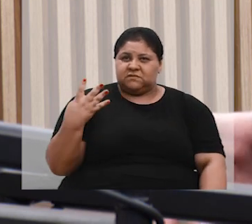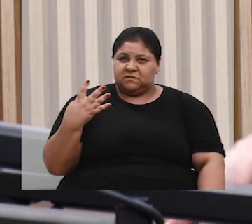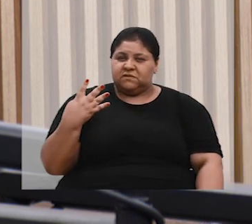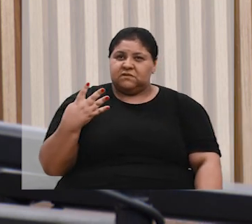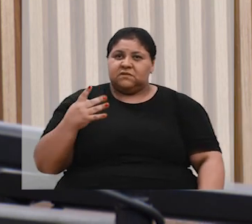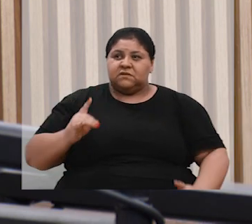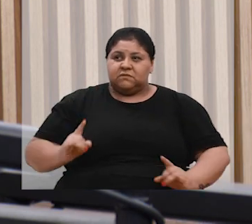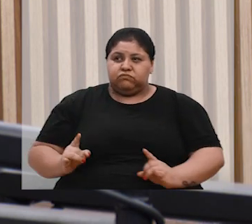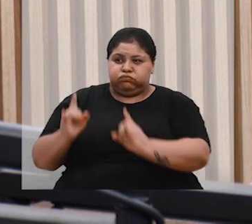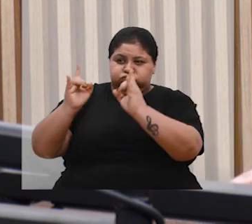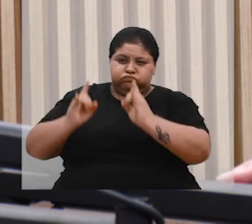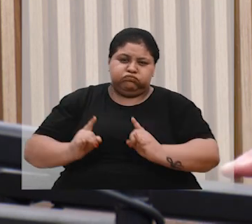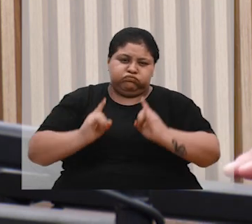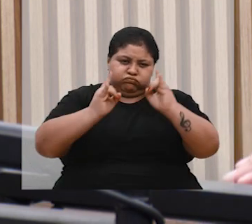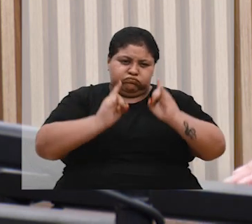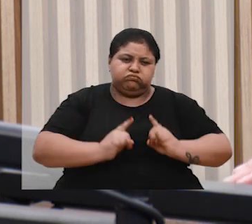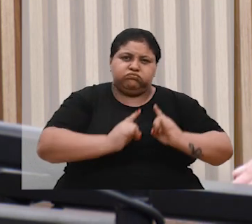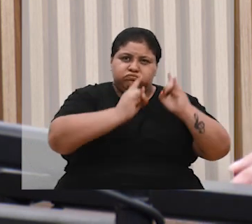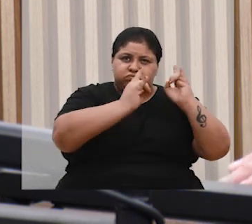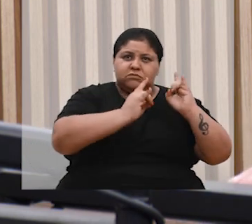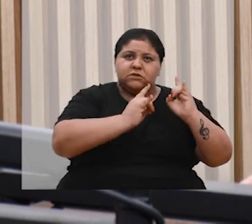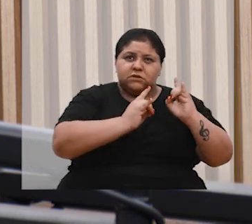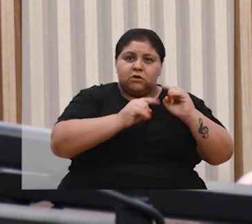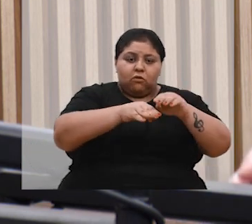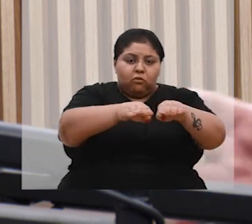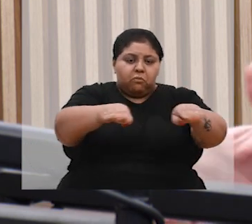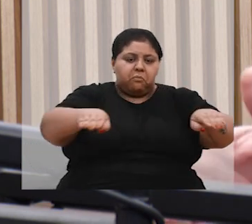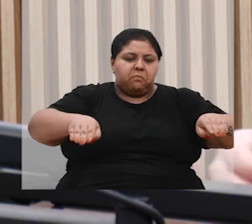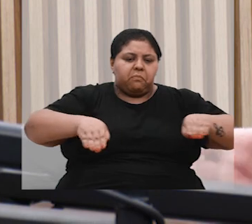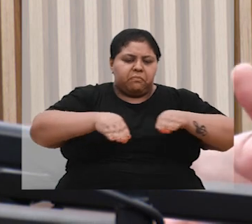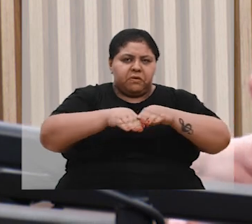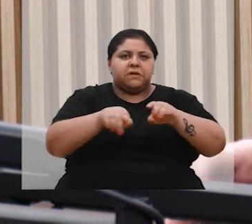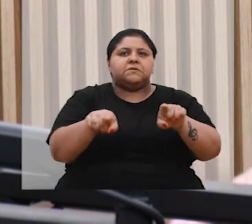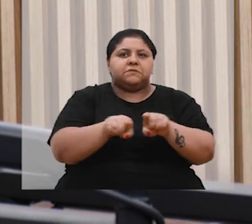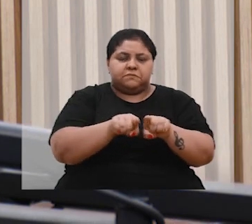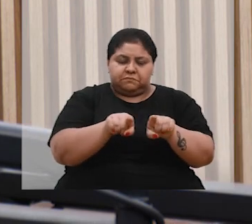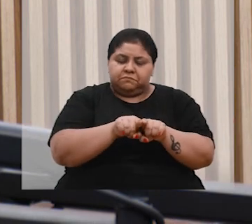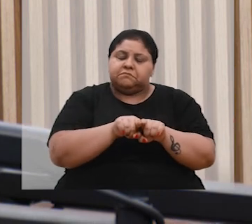levantaram as vigas, inclusive os pisos, né? A gente tem registro